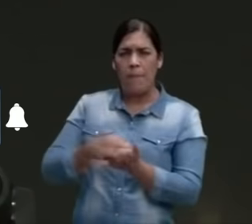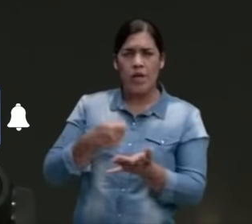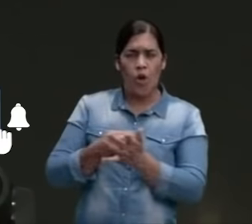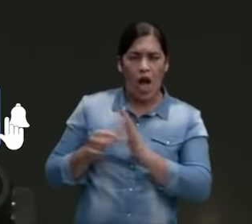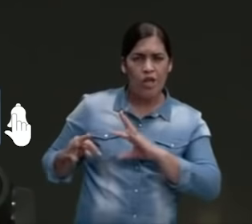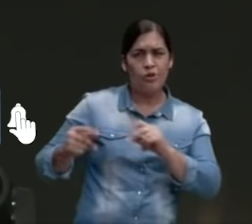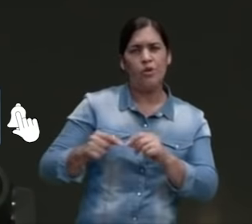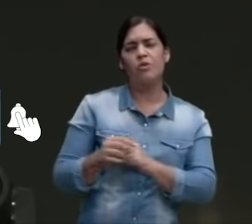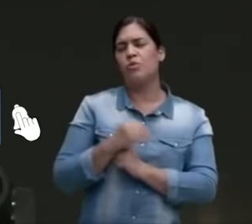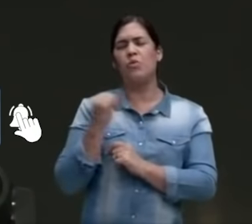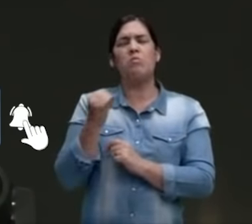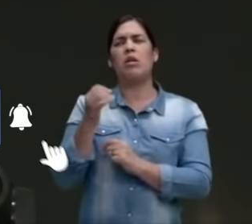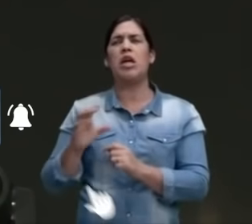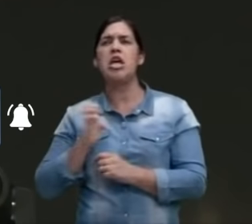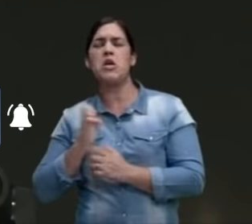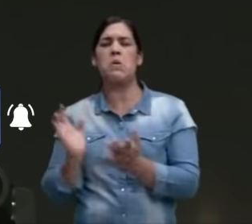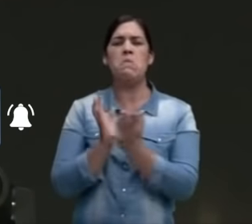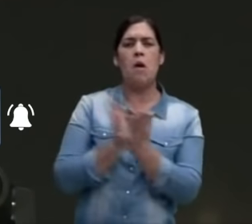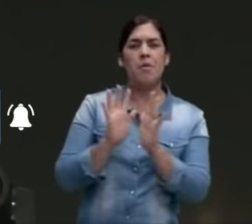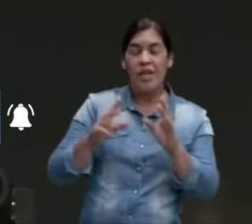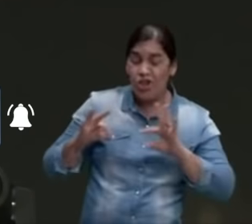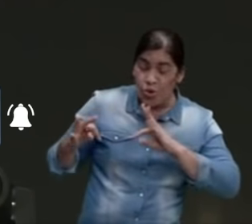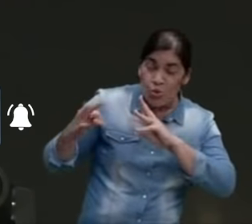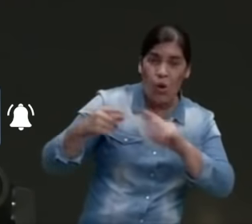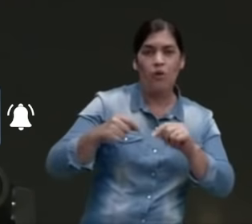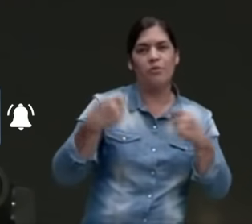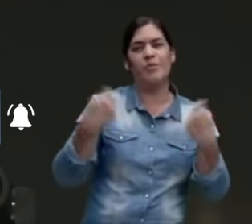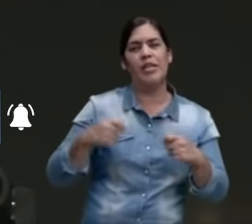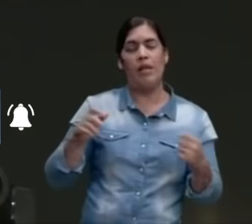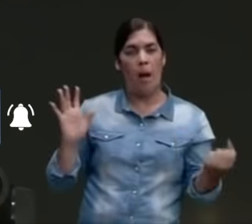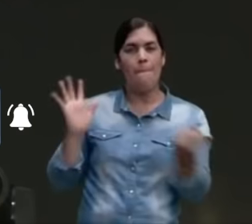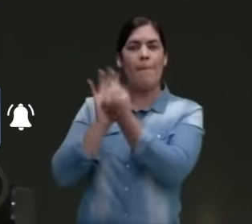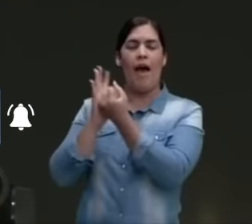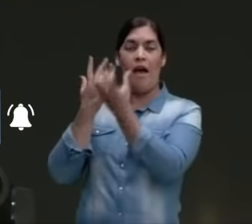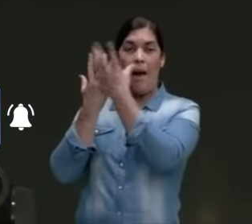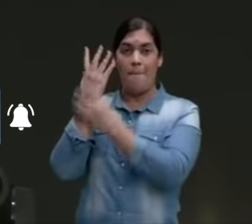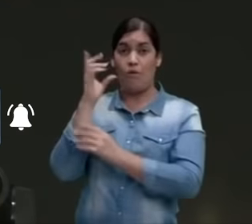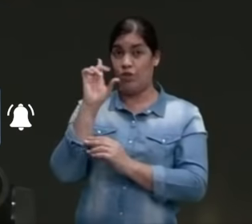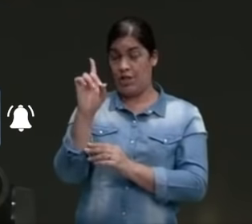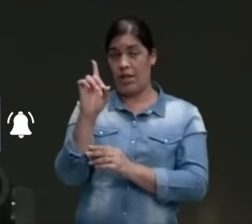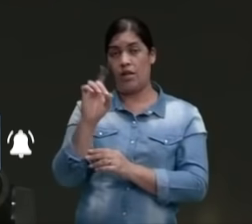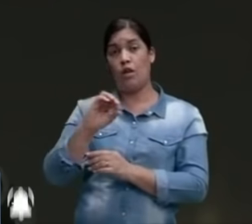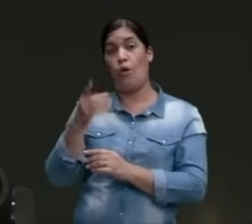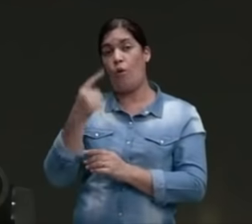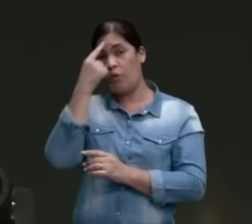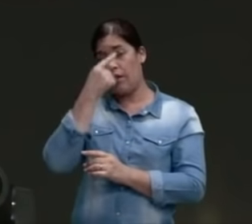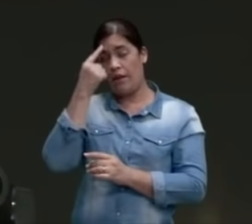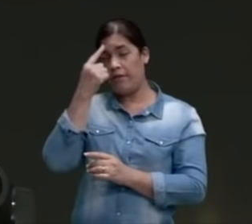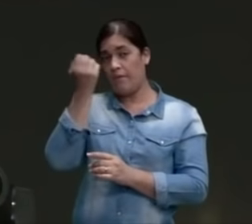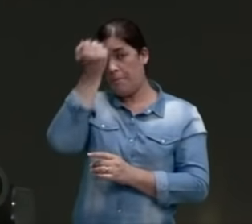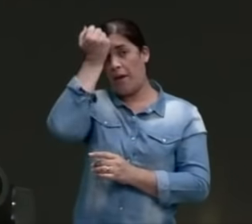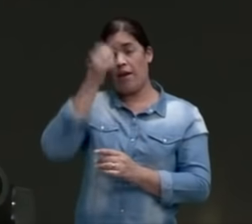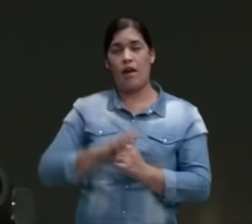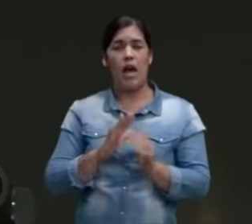se é influente, se não é, todos, eles terão que colocar essa marca na mão direita ou na testa. A Bíblia não fala o que